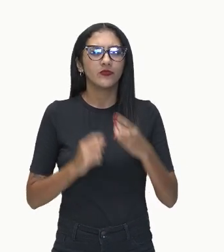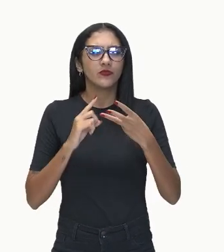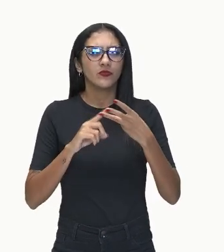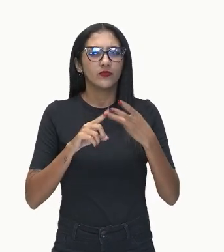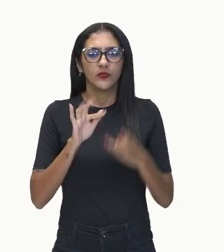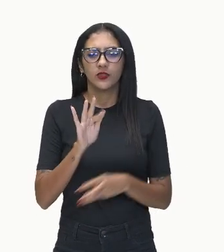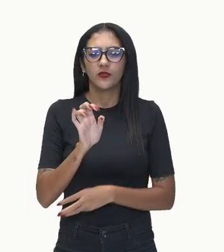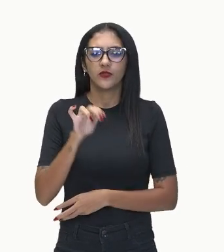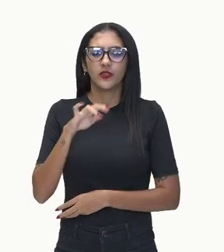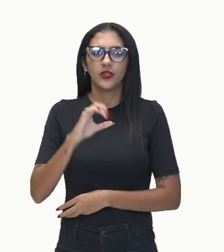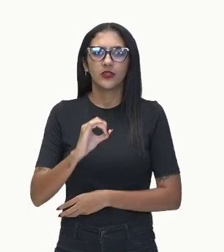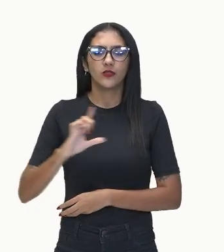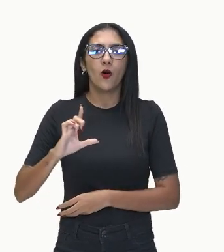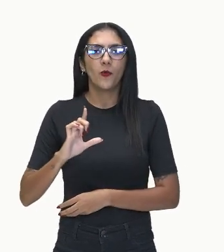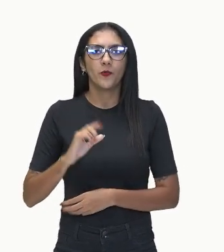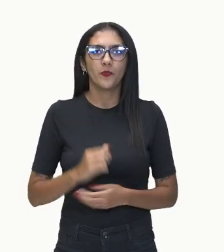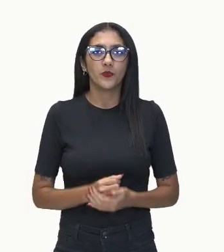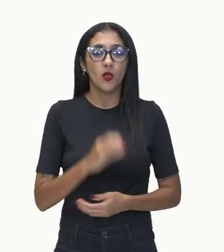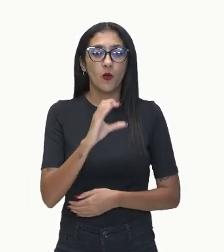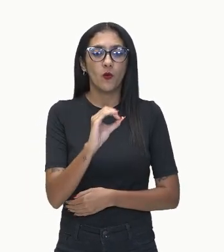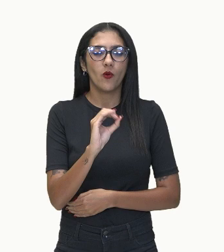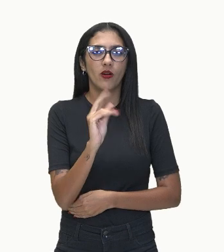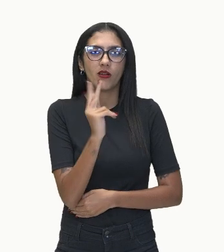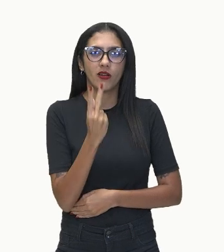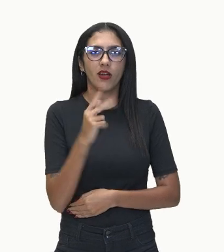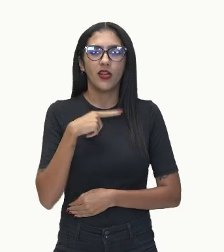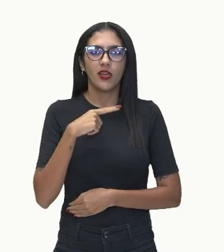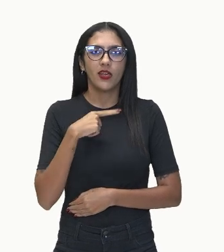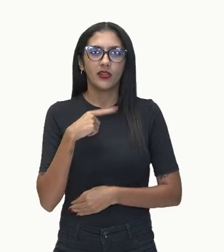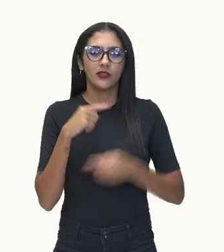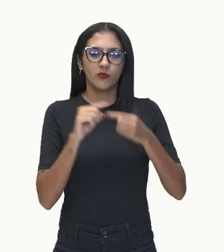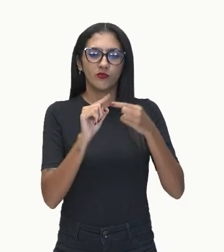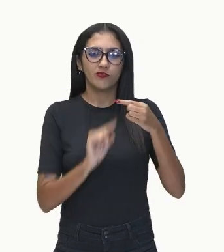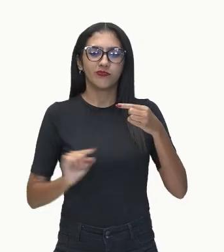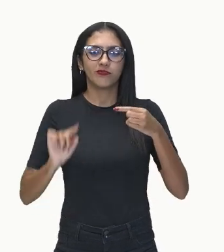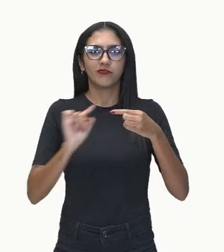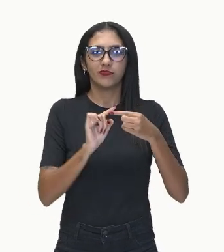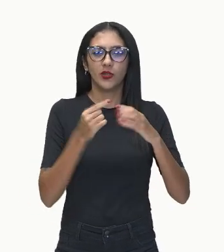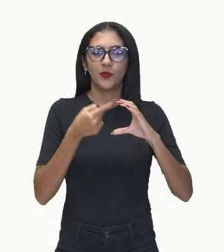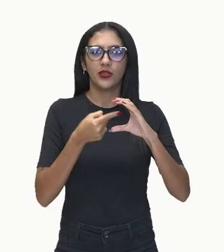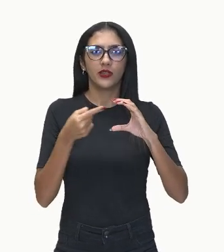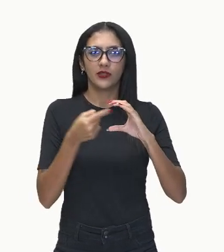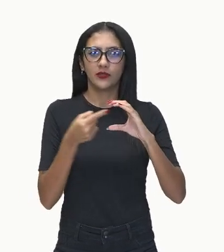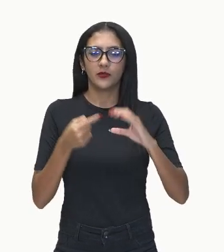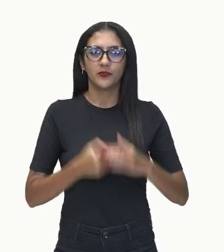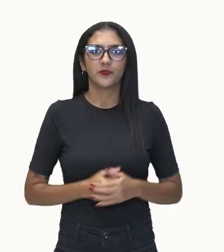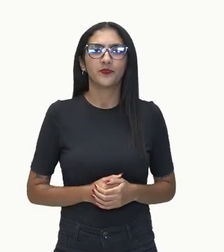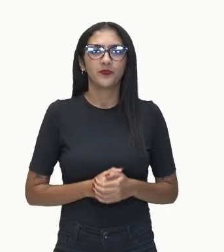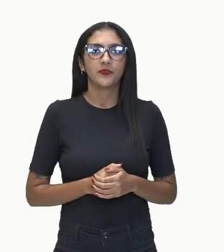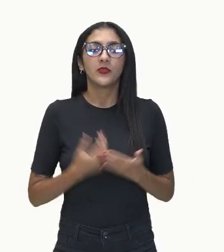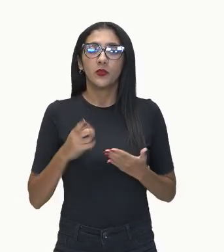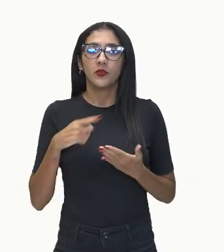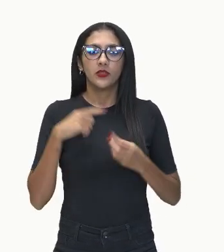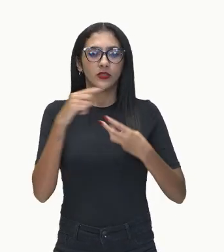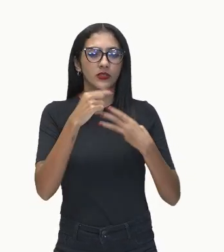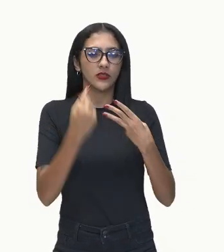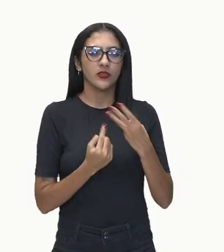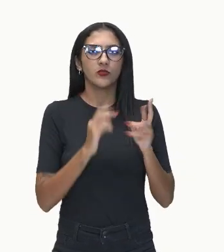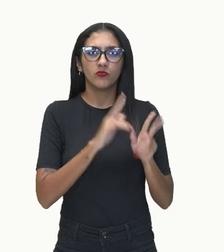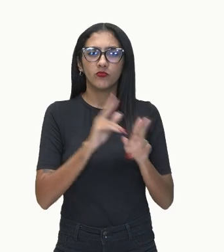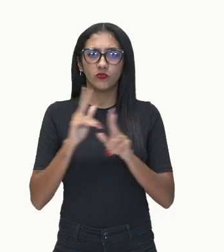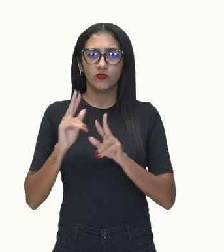é aquele que tem a hidroxila ligada a anel aromático. Então, assim que a gente diferencia um do outro.